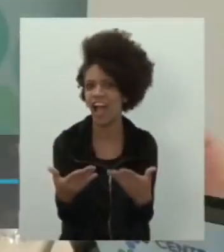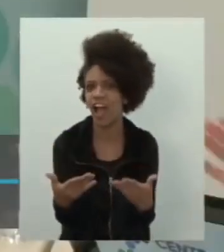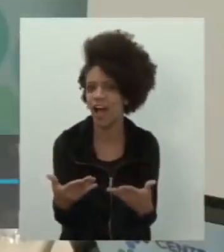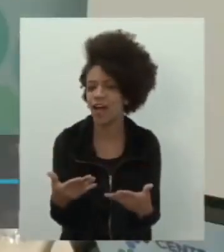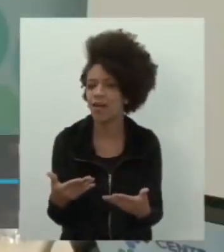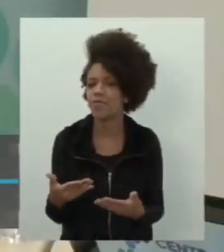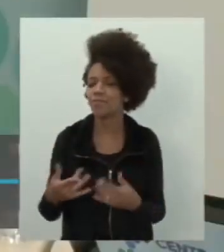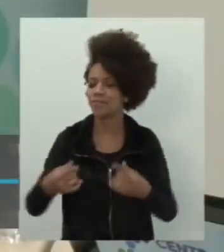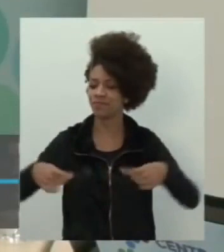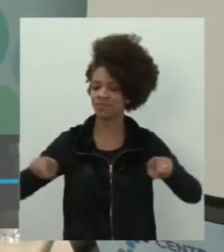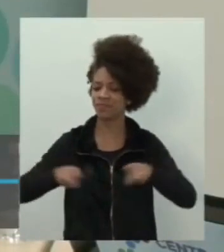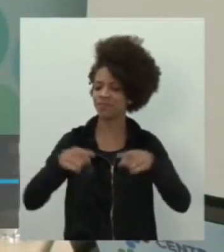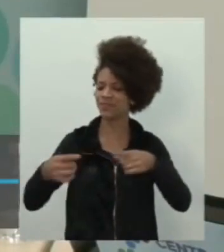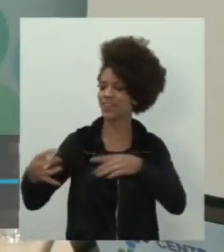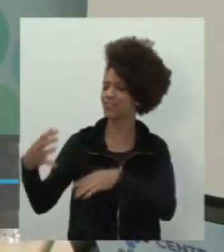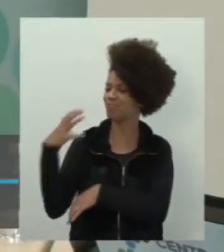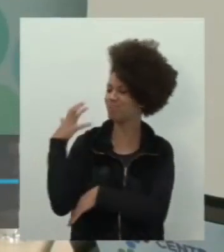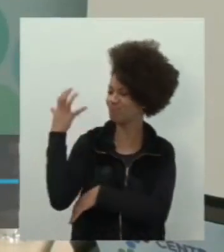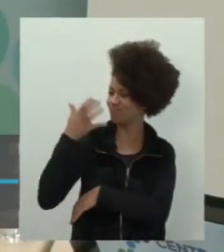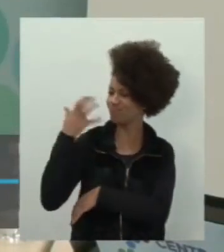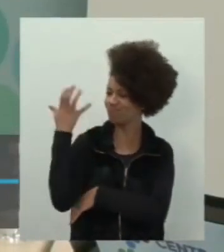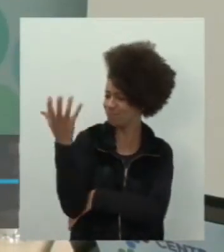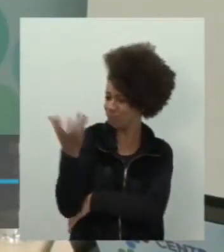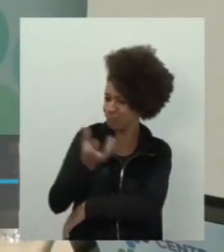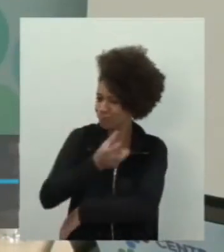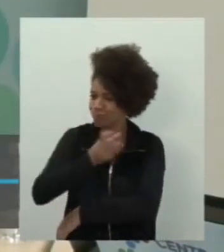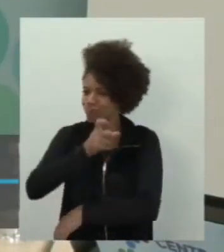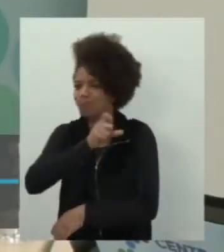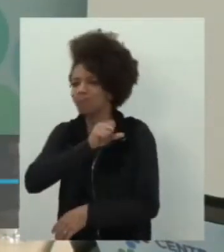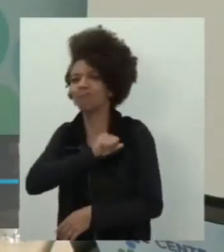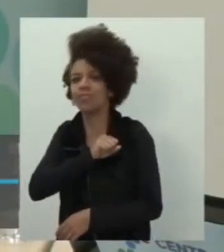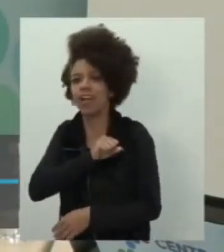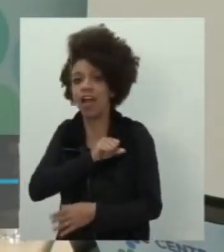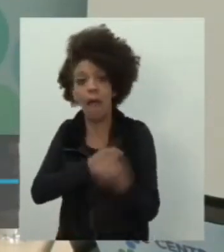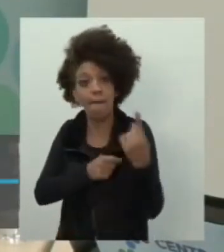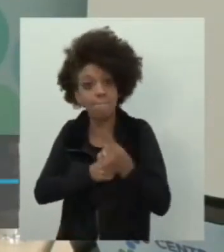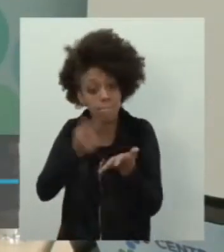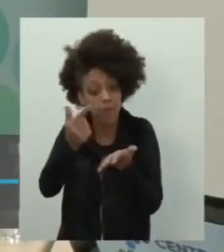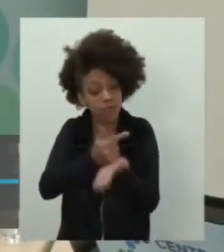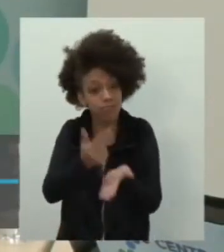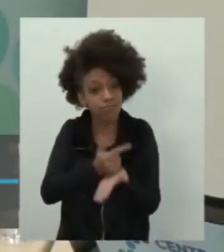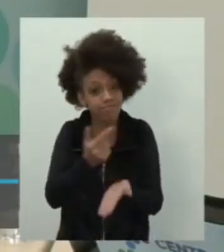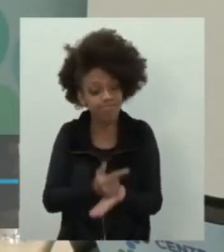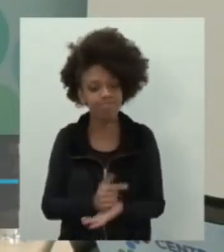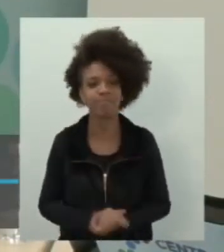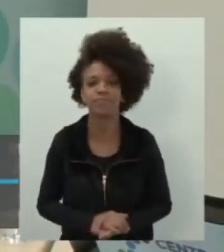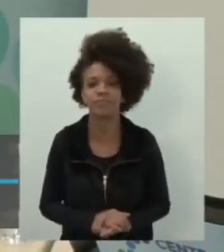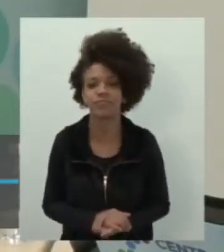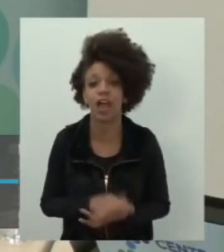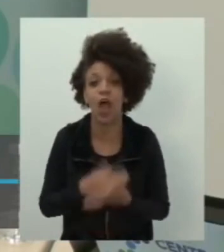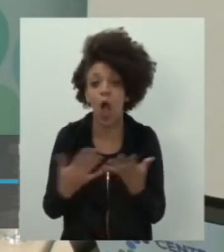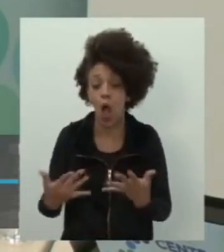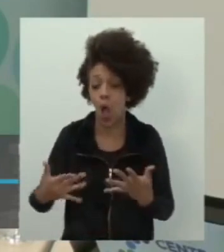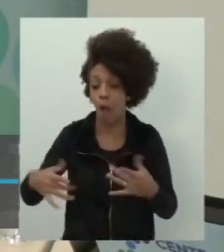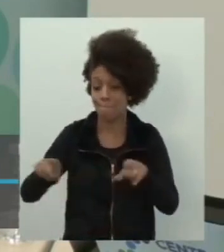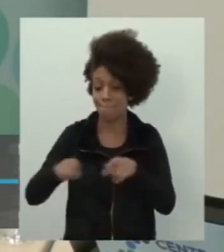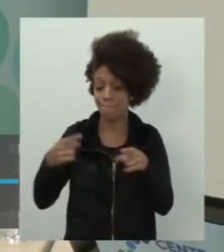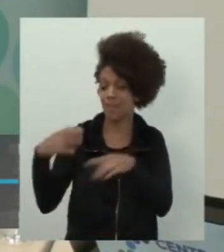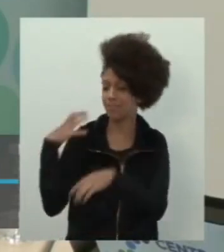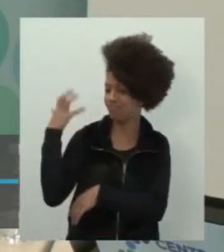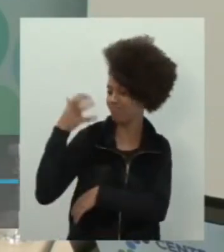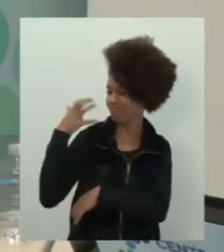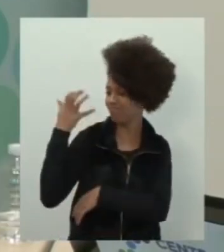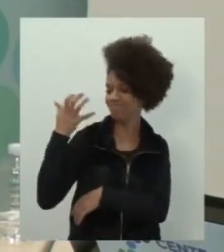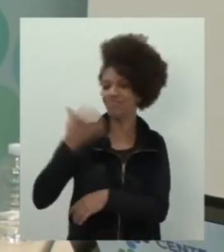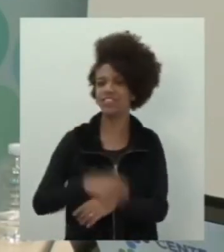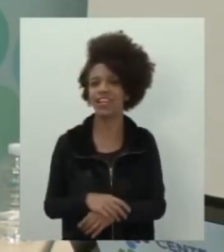amor, o primeiro texto composto em língua portuguesa, a primeira literatura em língua portuguesa. Olha só, é uma cantiga de amor, ela chama-se Cantiga